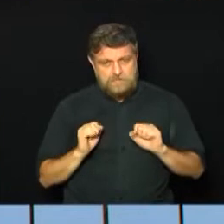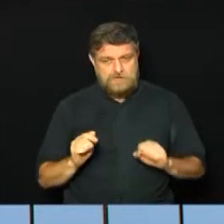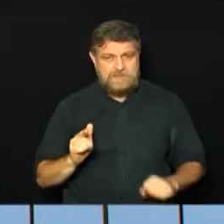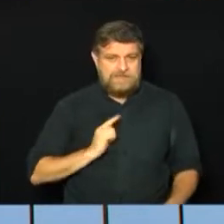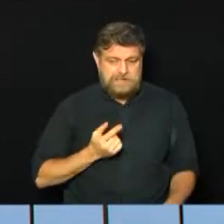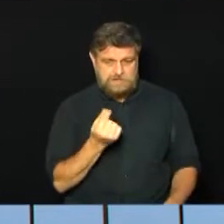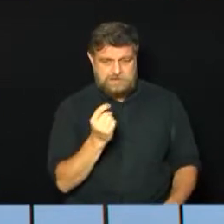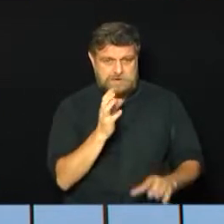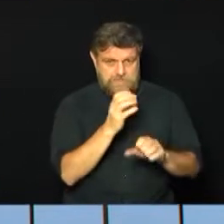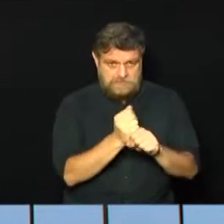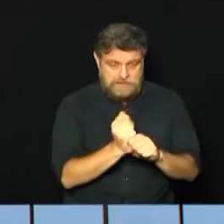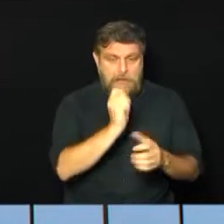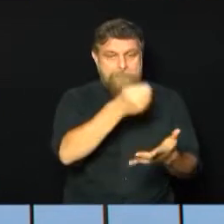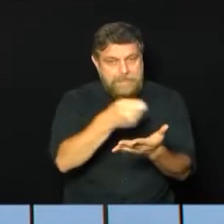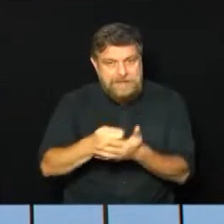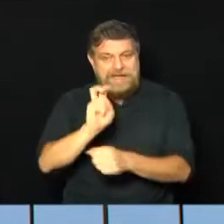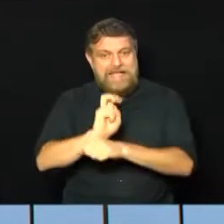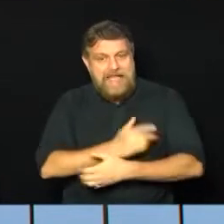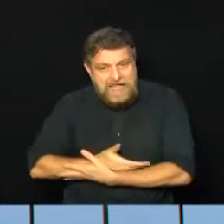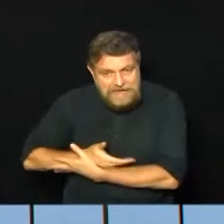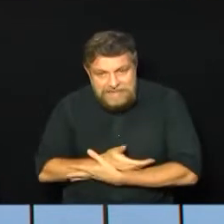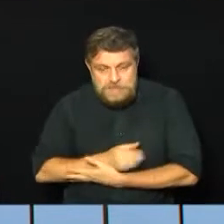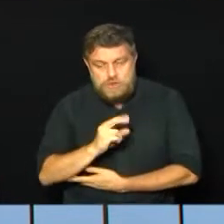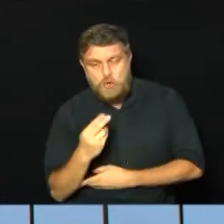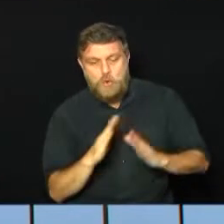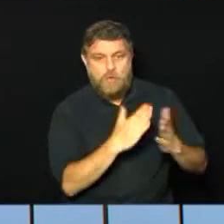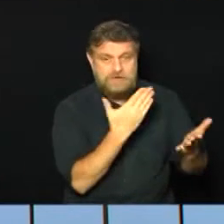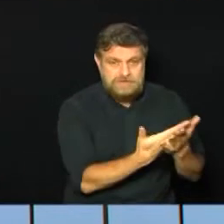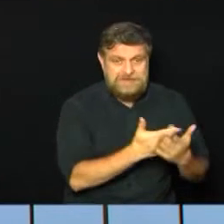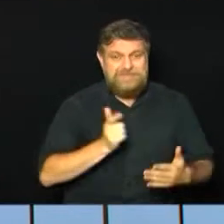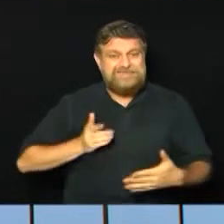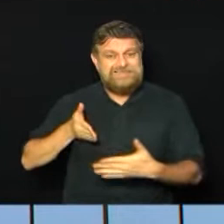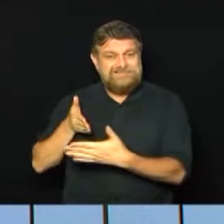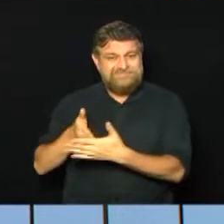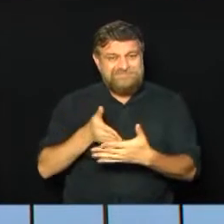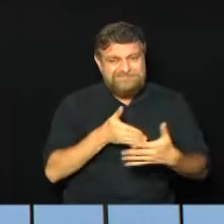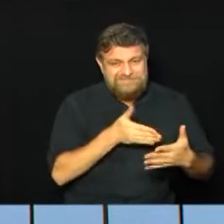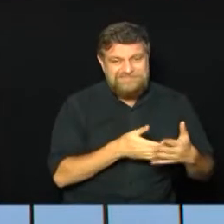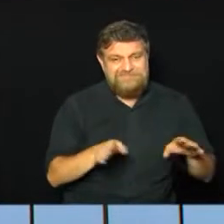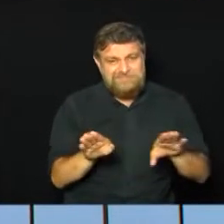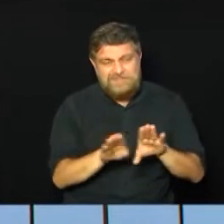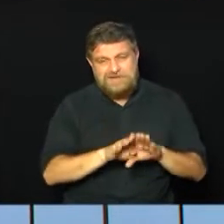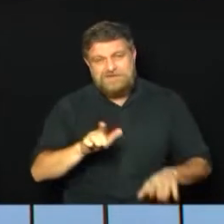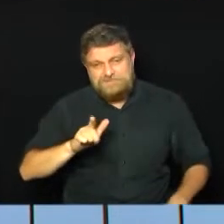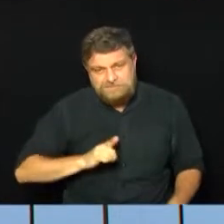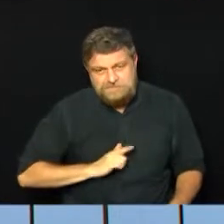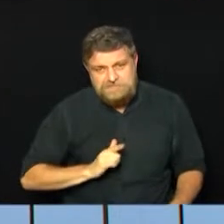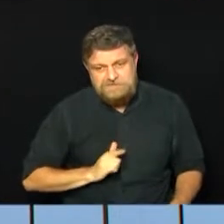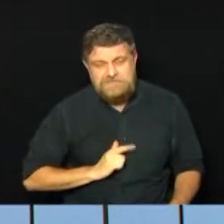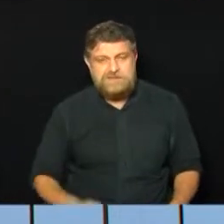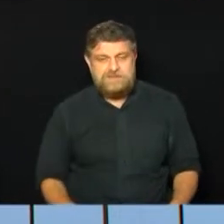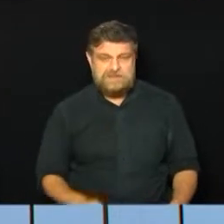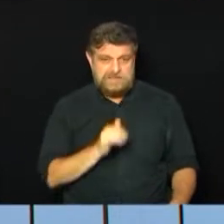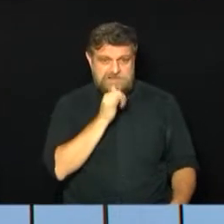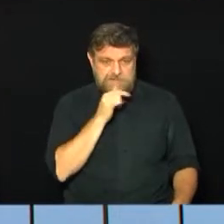integral ou não. Porém, esbarramos também nessa questão da exigência se você